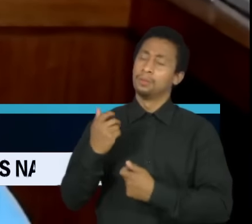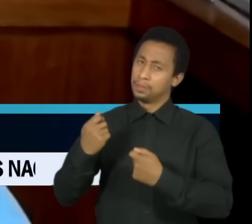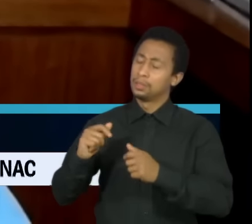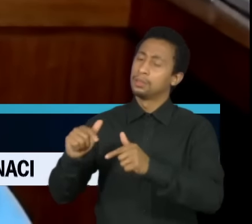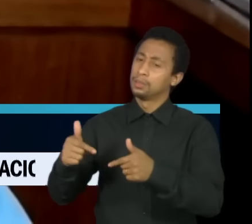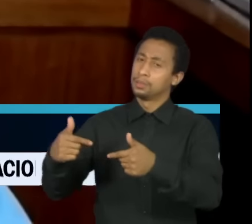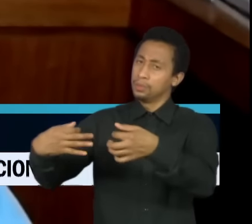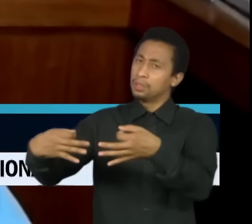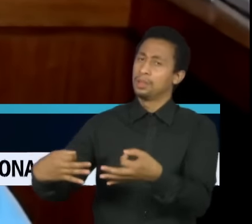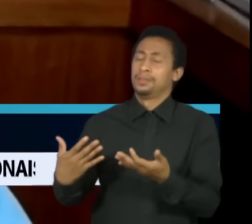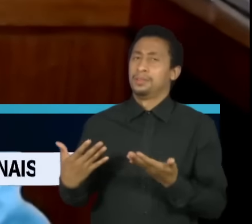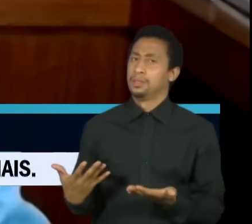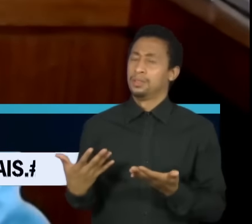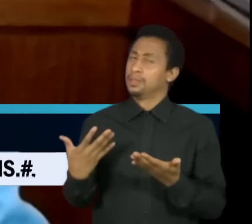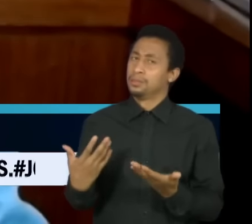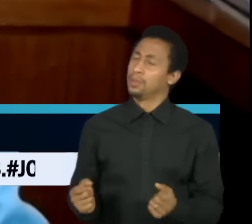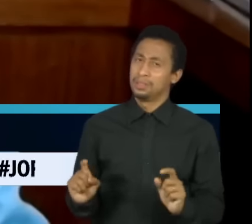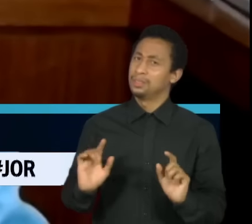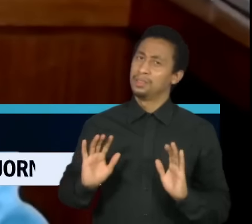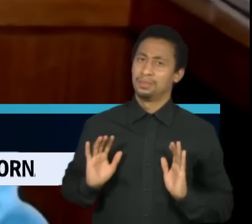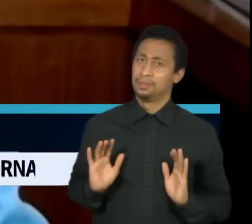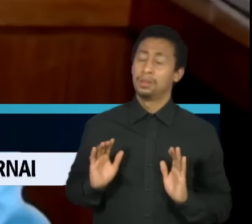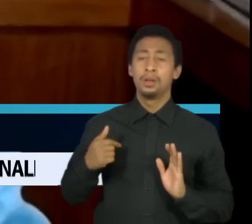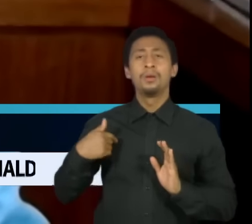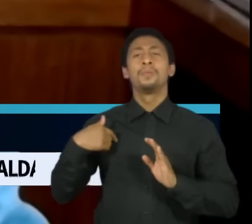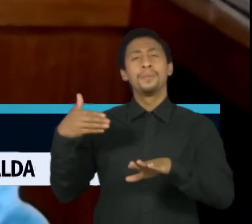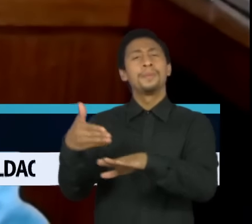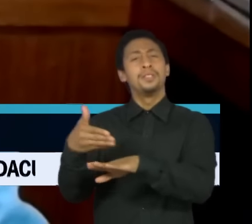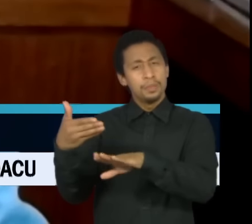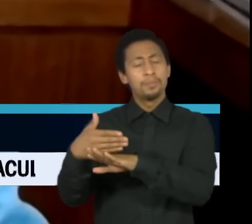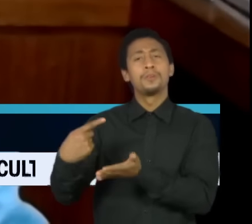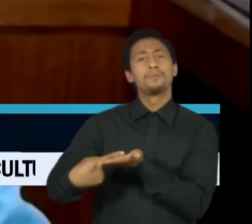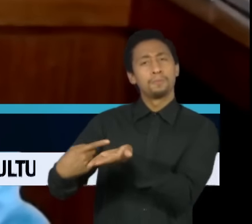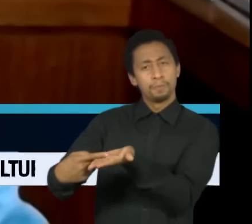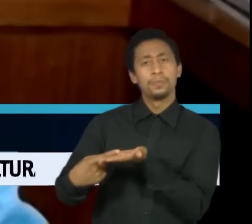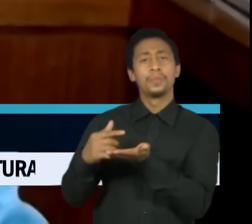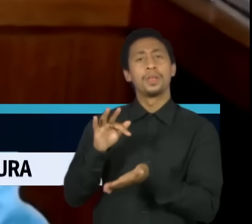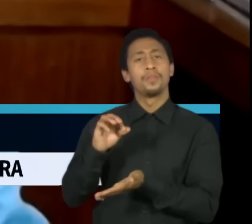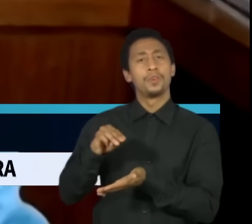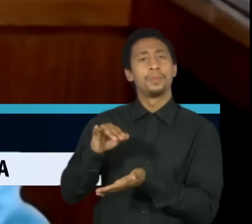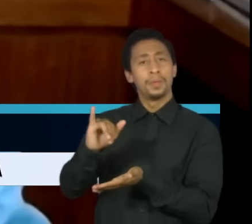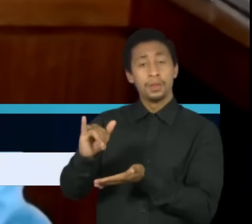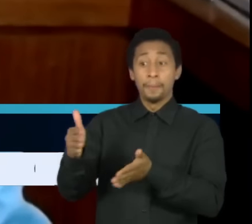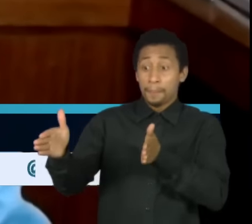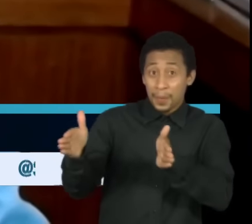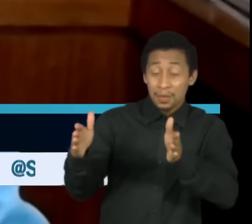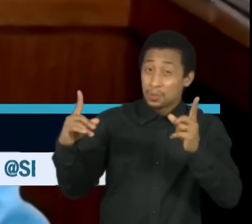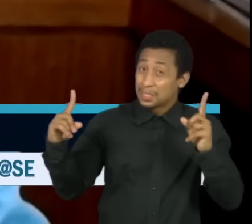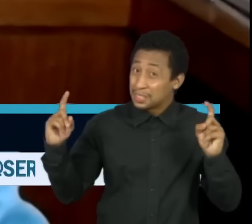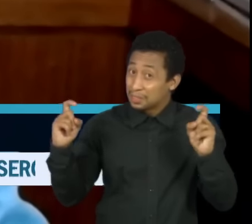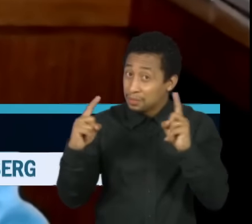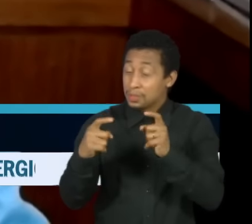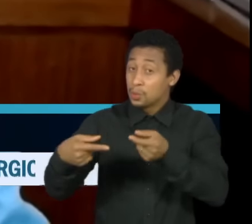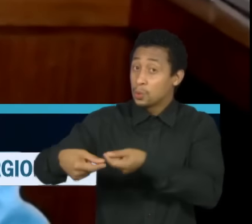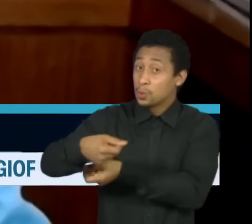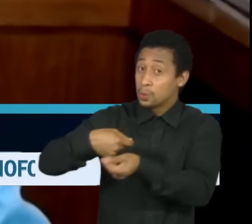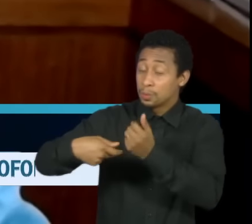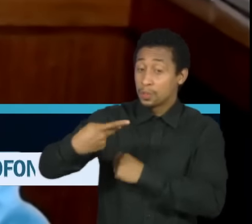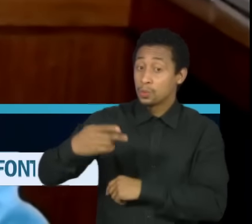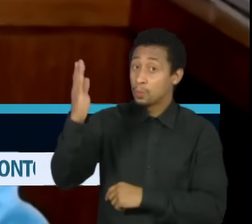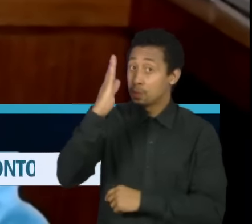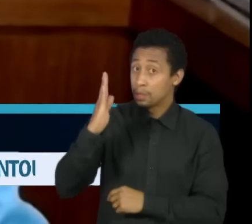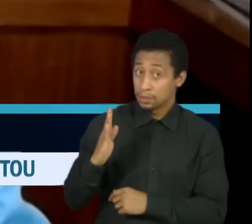sob qualquer ângulo que se observe. Eu participei de várias negociações com o FMI em momentos difíceis da economia brasileira,